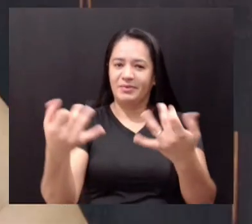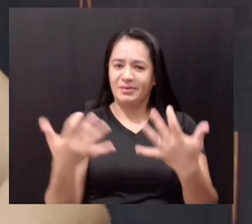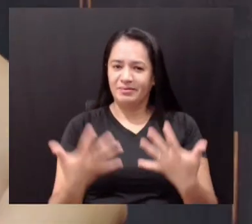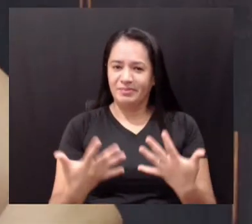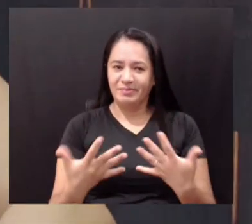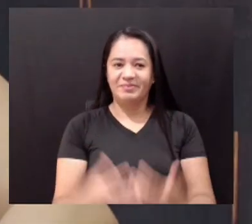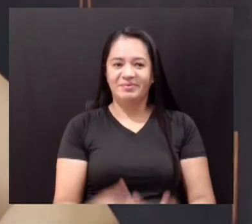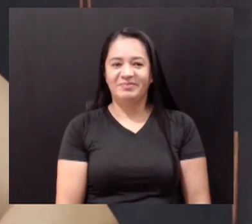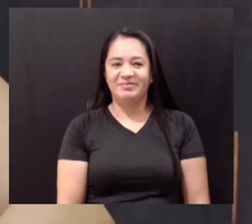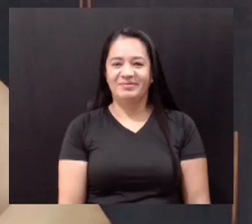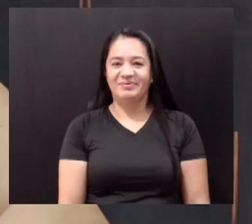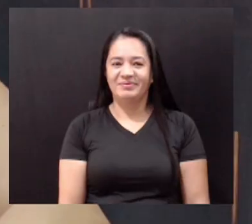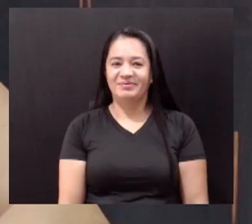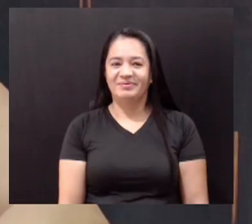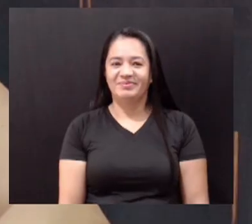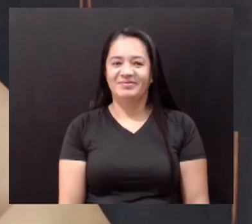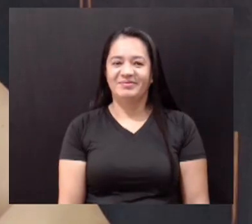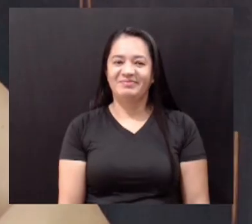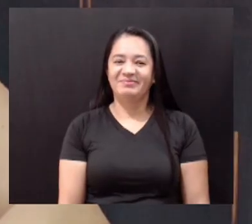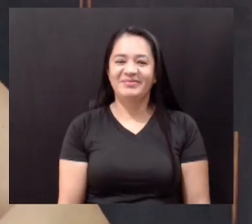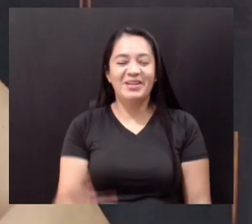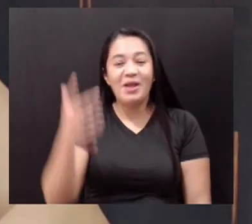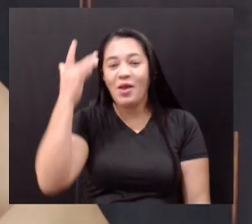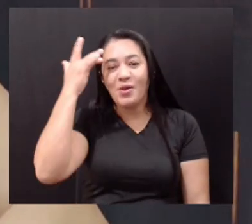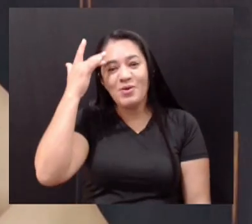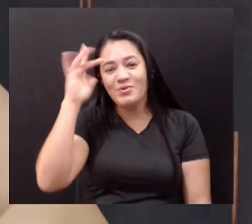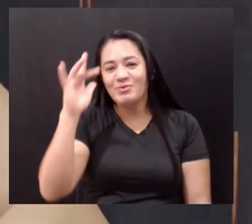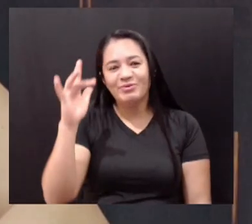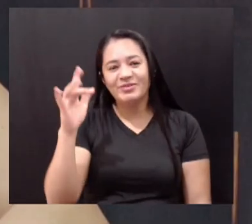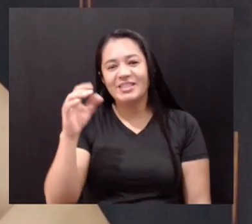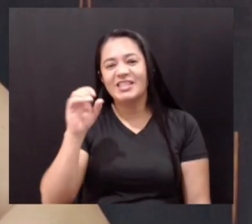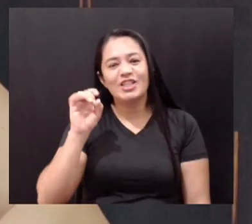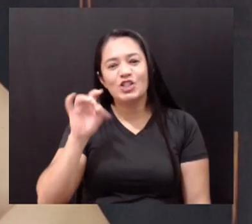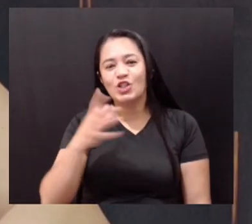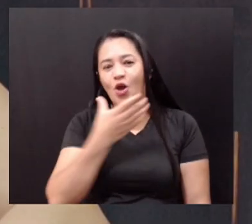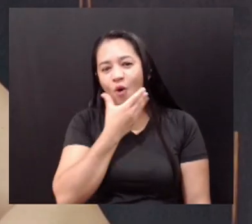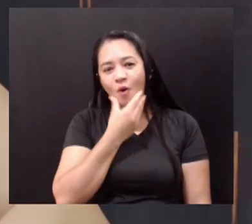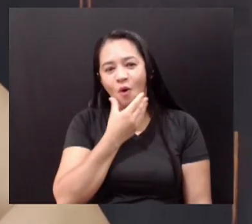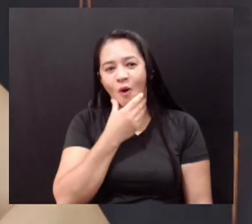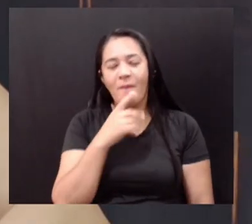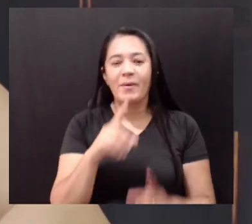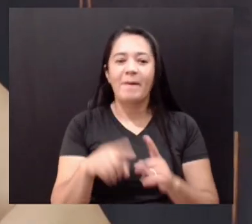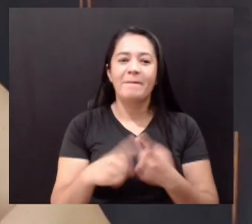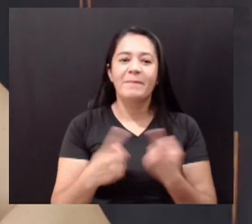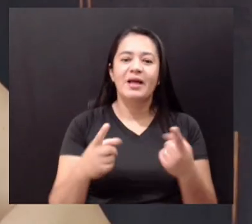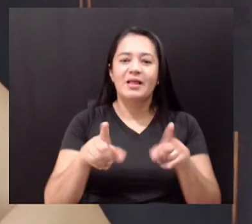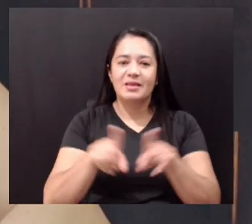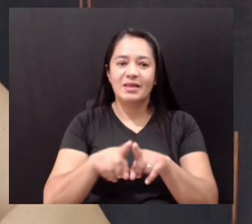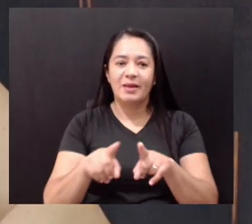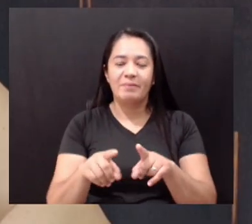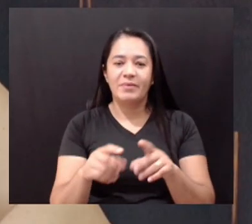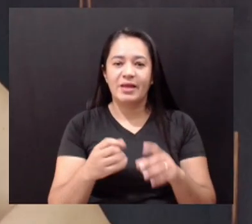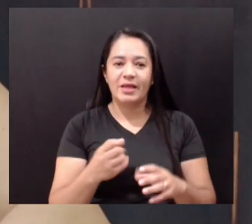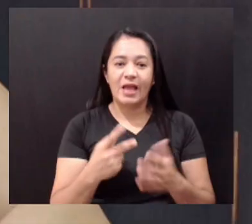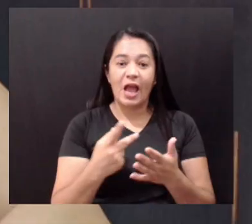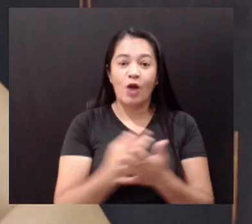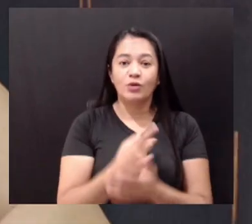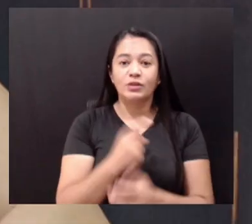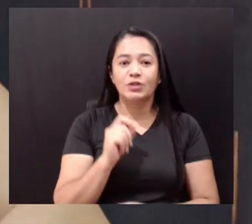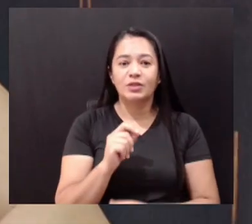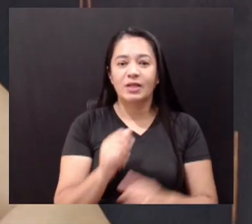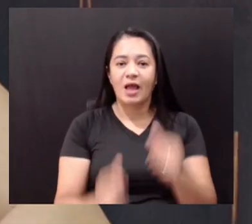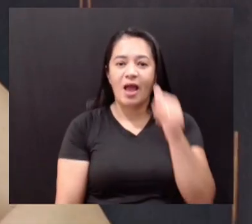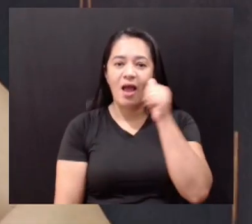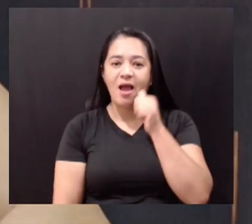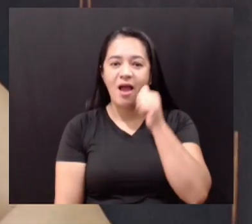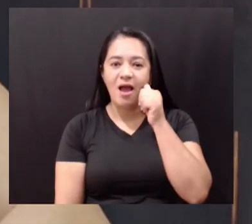na verdade, eu não sei se é mais com os homens, mas também há toda uma situação, porque com a mulher, as coisas, a